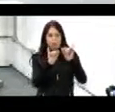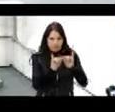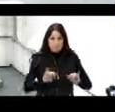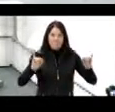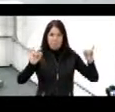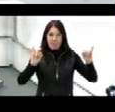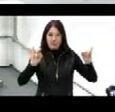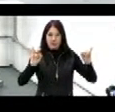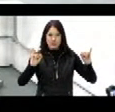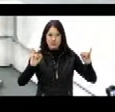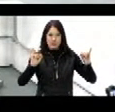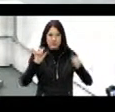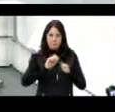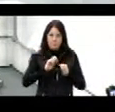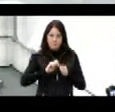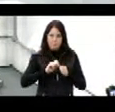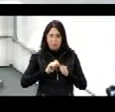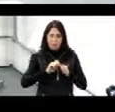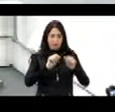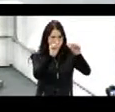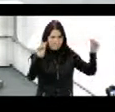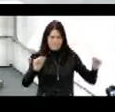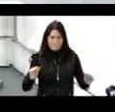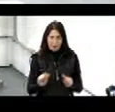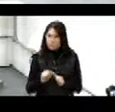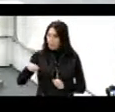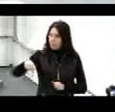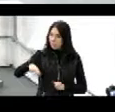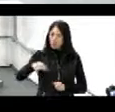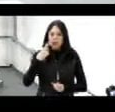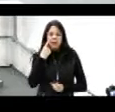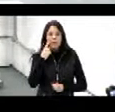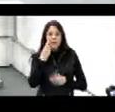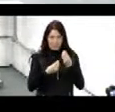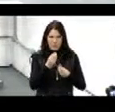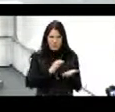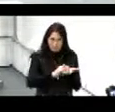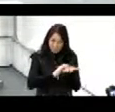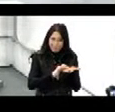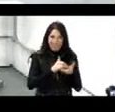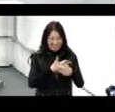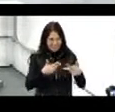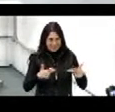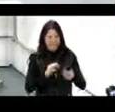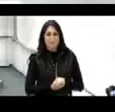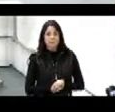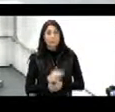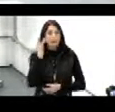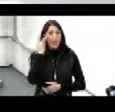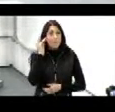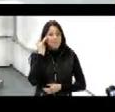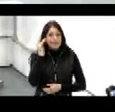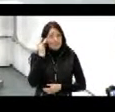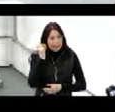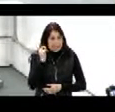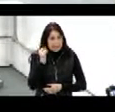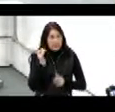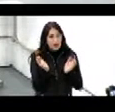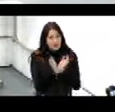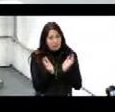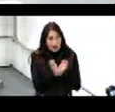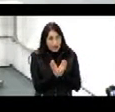Importante falar, o escritório modelo de arquitetura, então, está envolvido. Amanhã, colegas vereadores, comunidades que nos